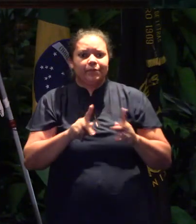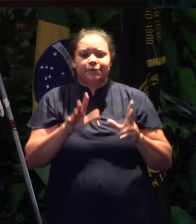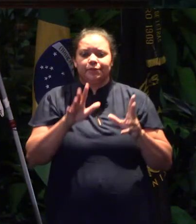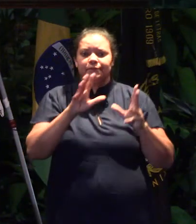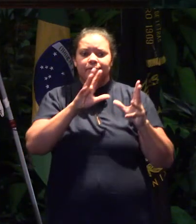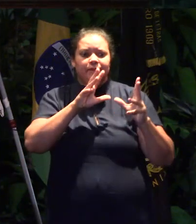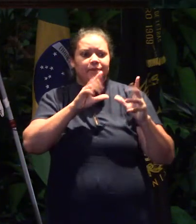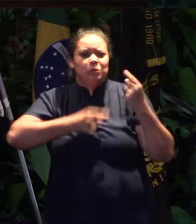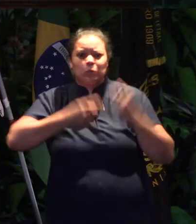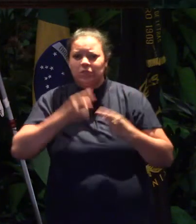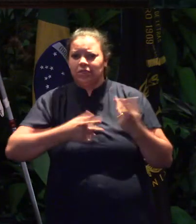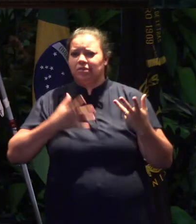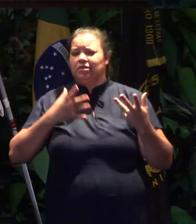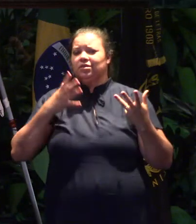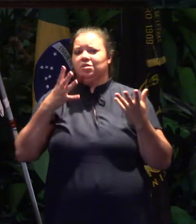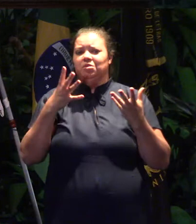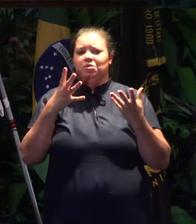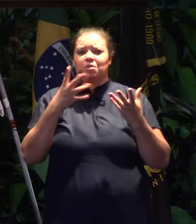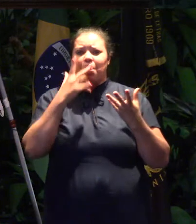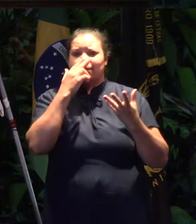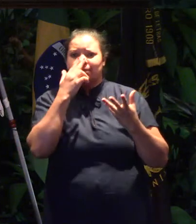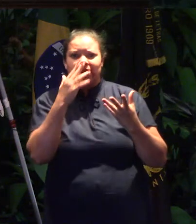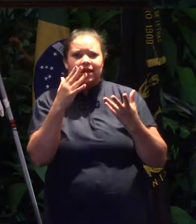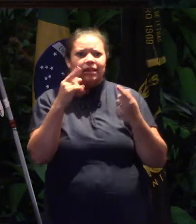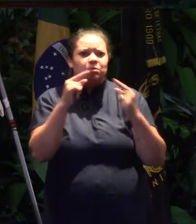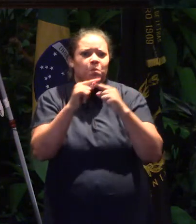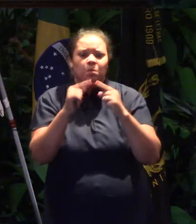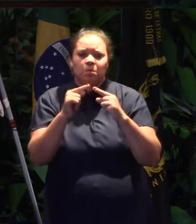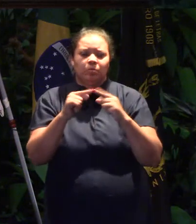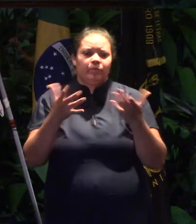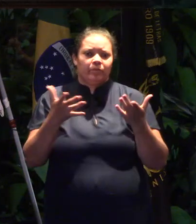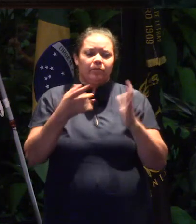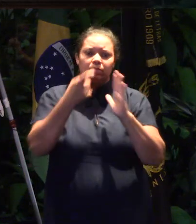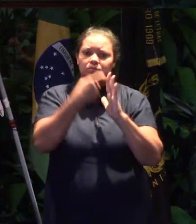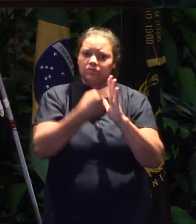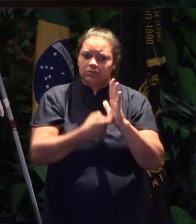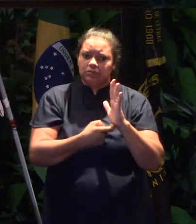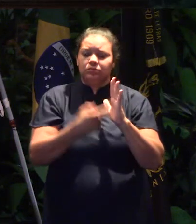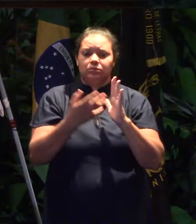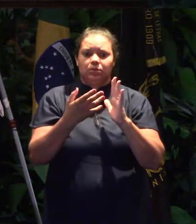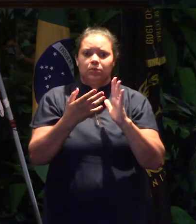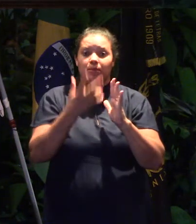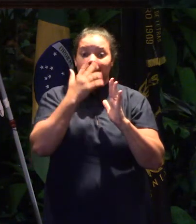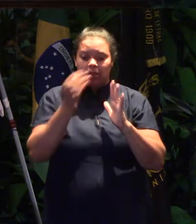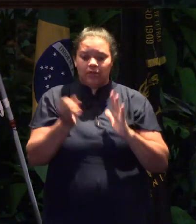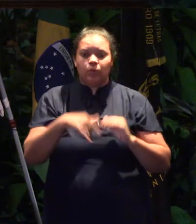né? E nesse sentido, eu acho que o texto mantém a sua atualidade,